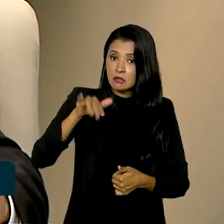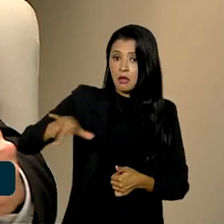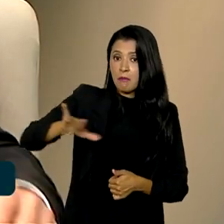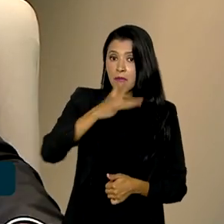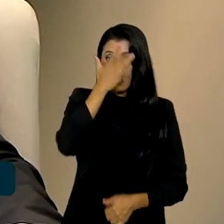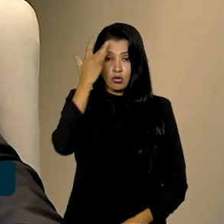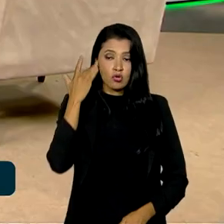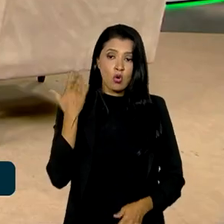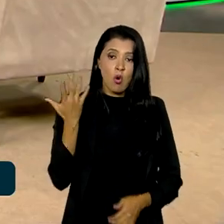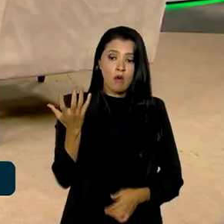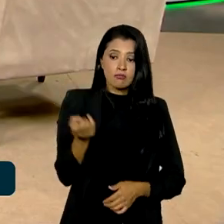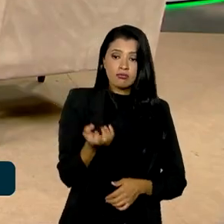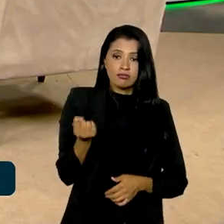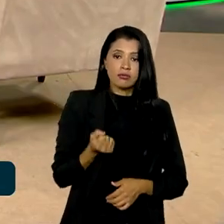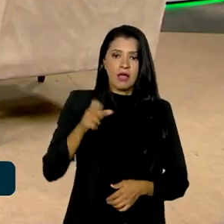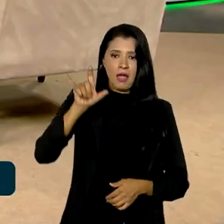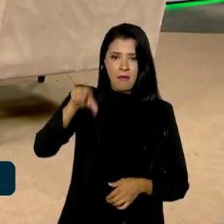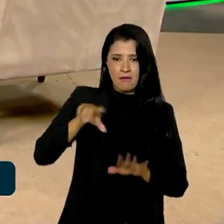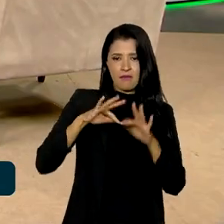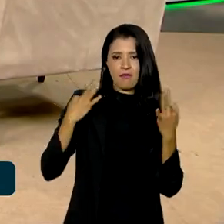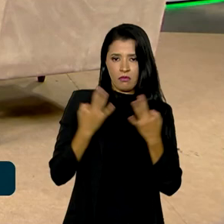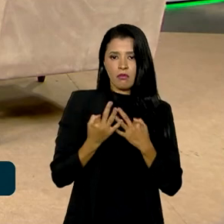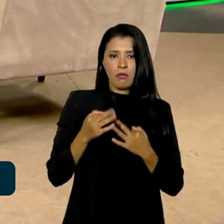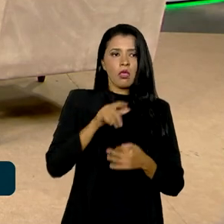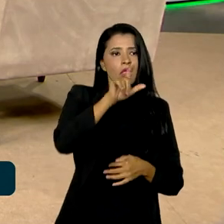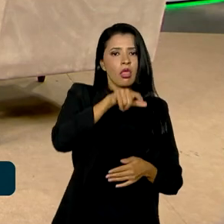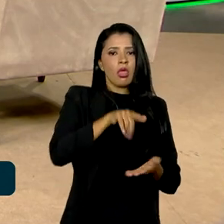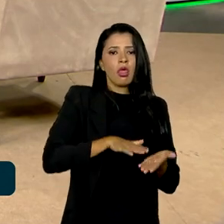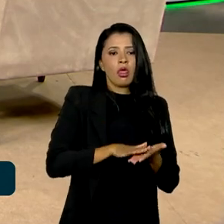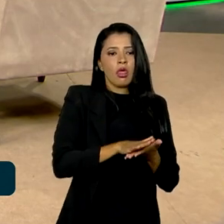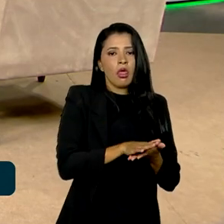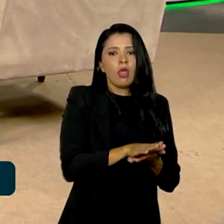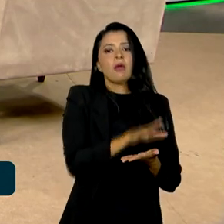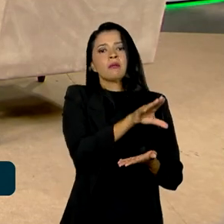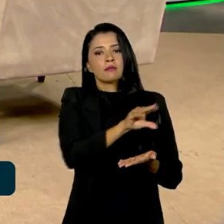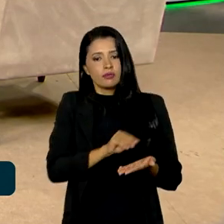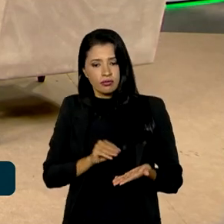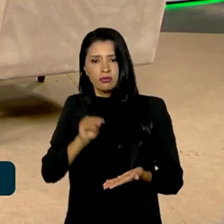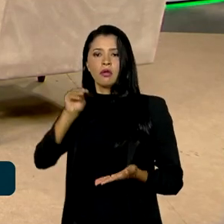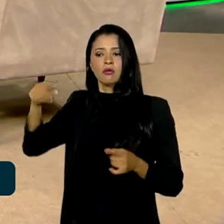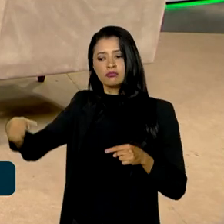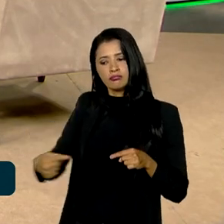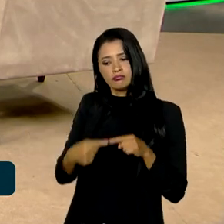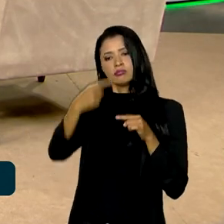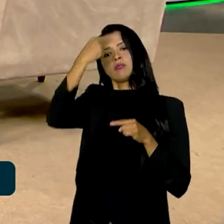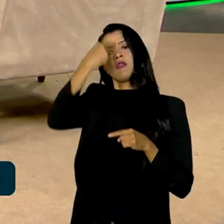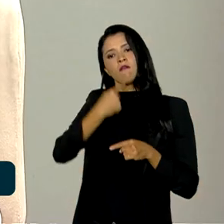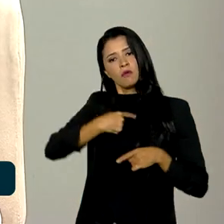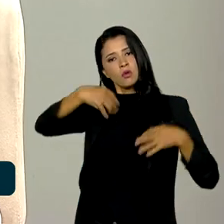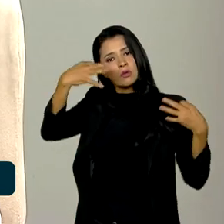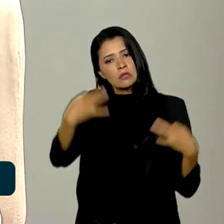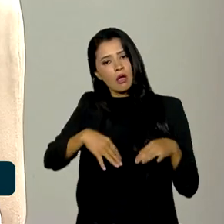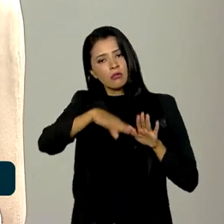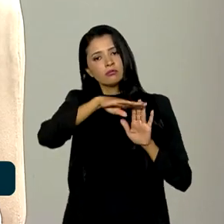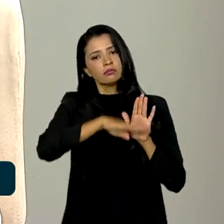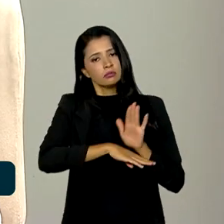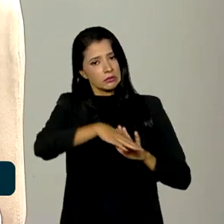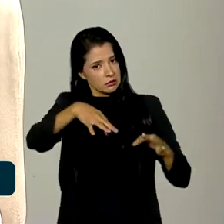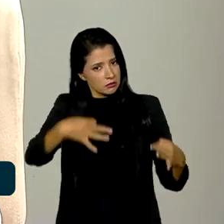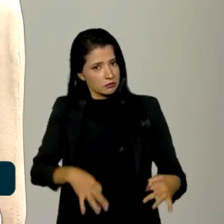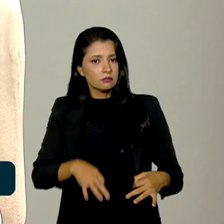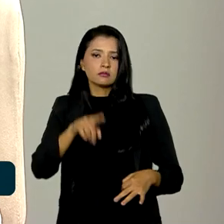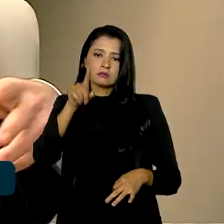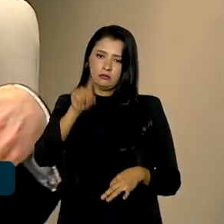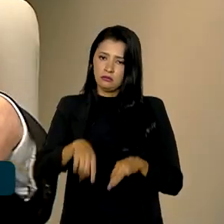que estão recebendo o benefício são aquelas pessoas que de fato se enquadram no programa. Então,